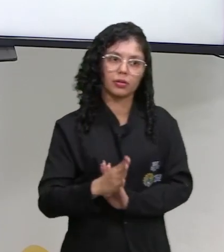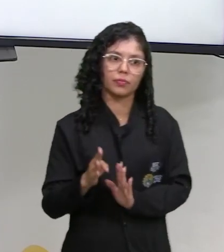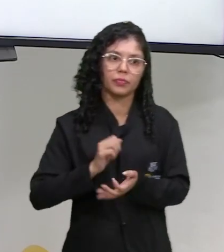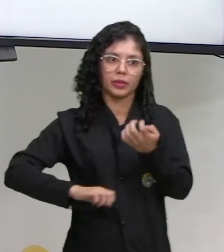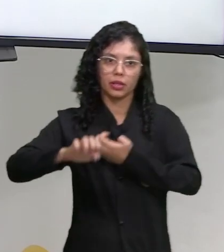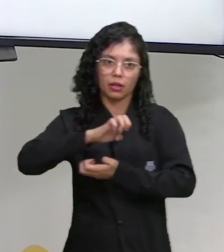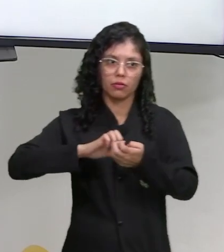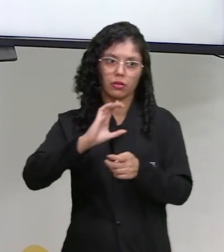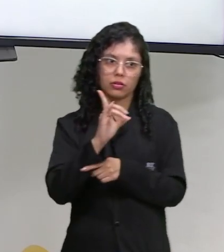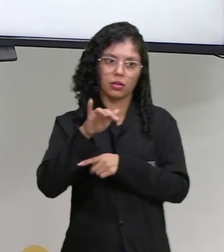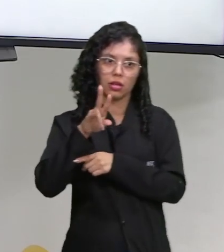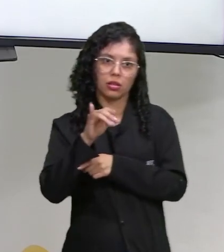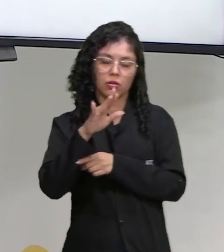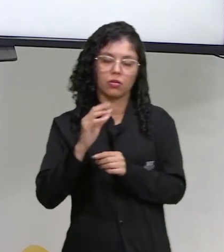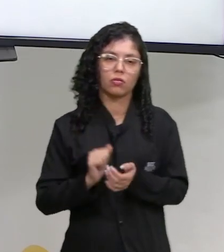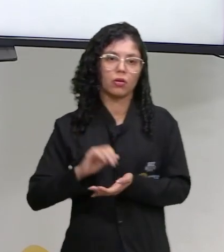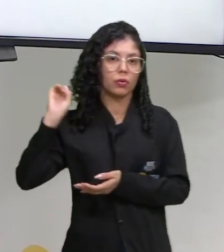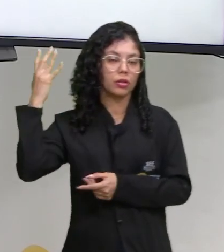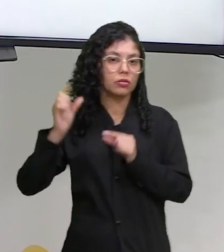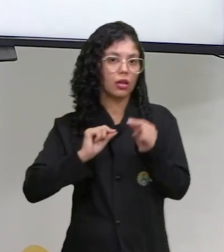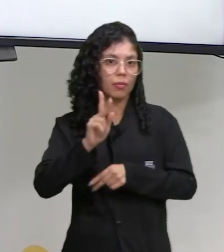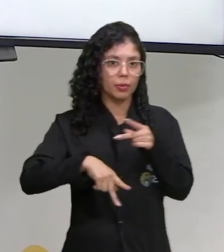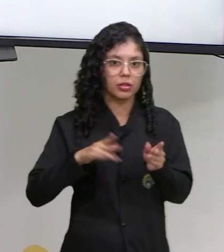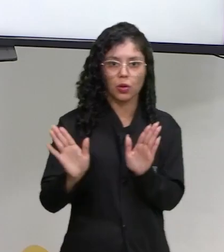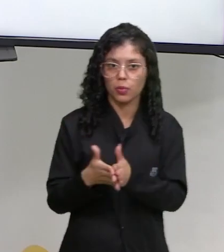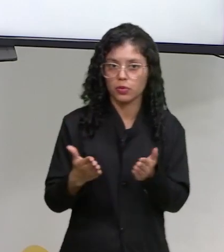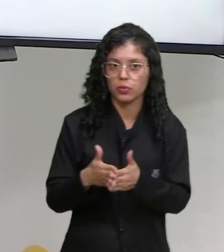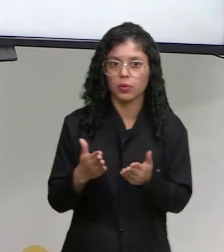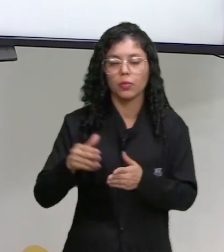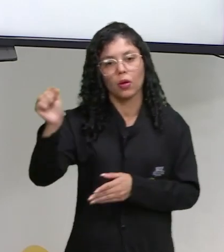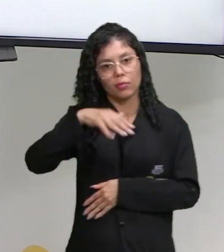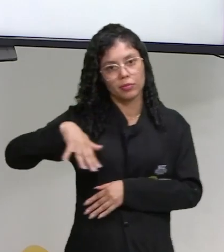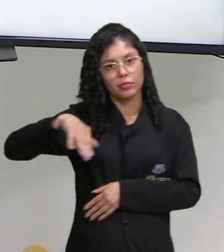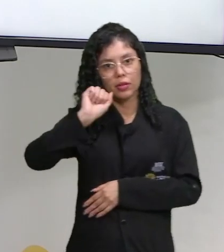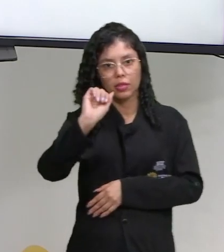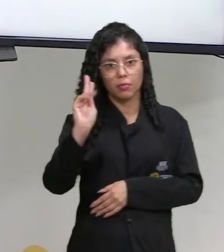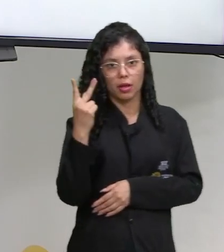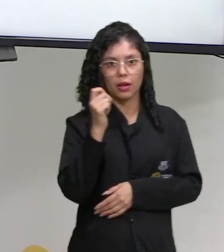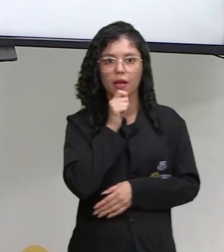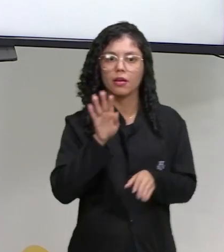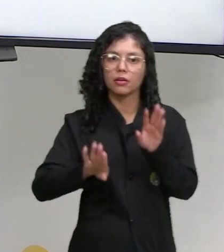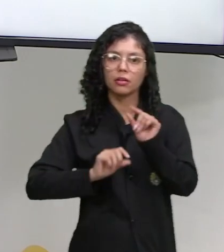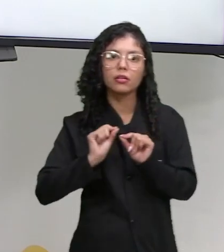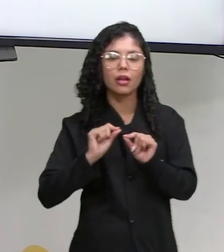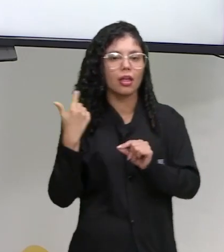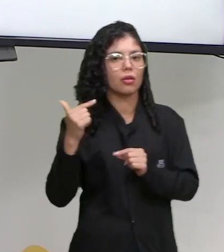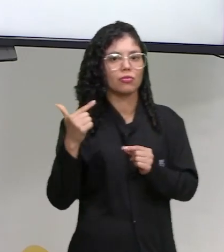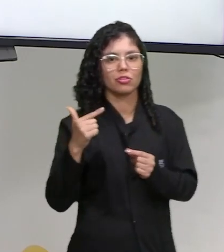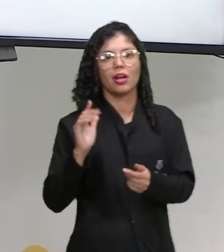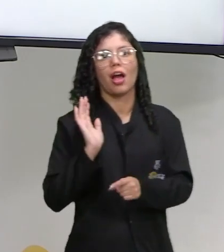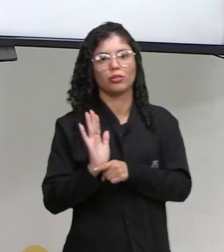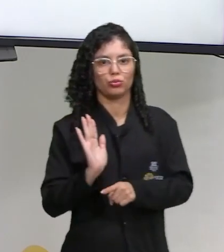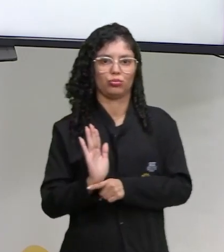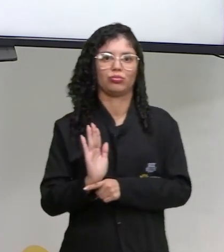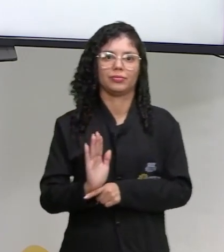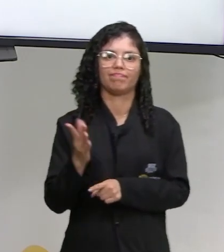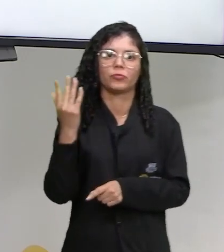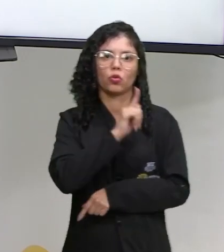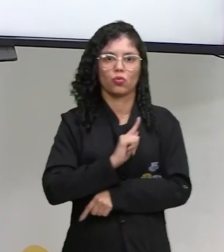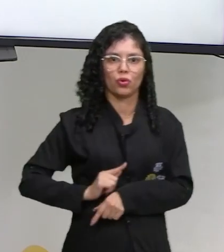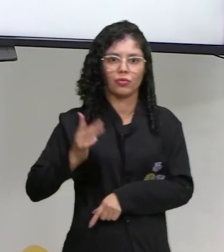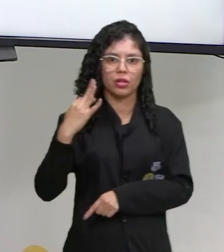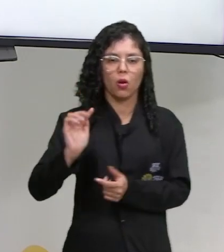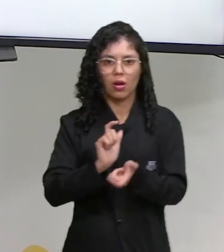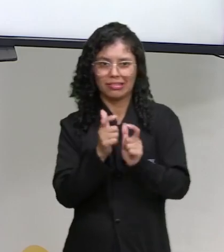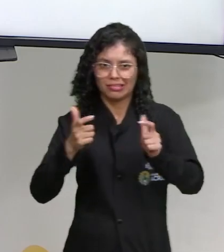Canudos acontece justamente porque a população mais pobre do sertão da Bahia não tinha assistência do governo federal. Pagavam altos